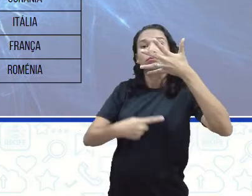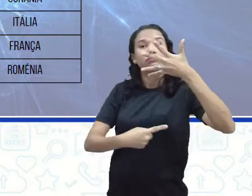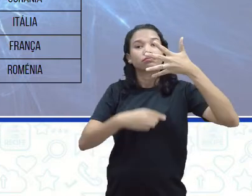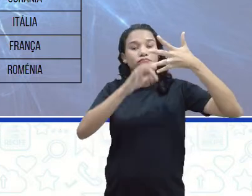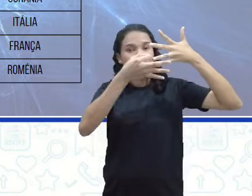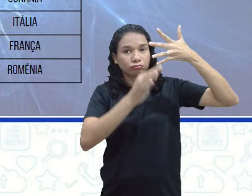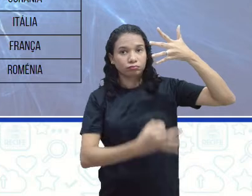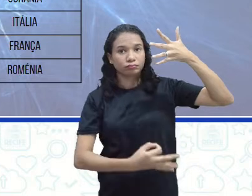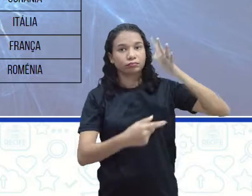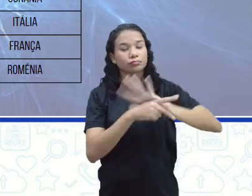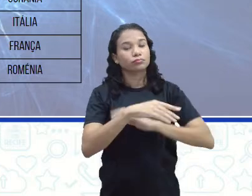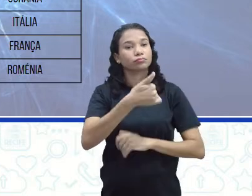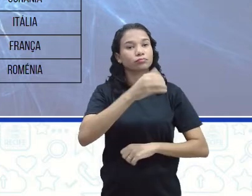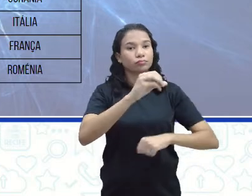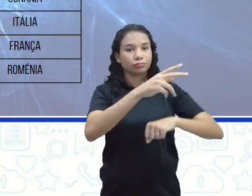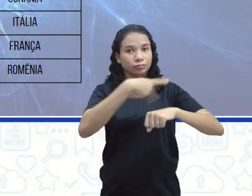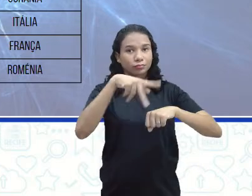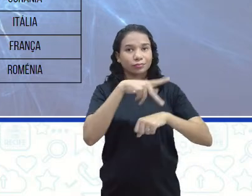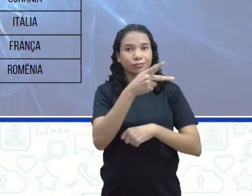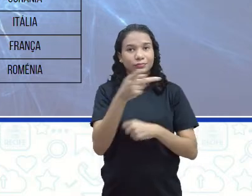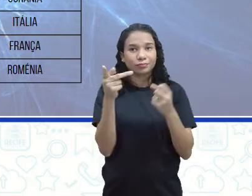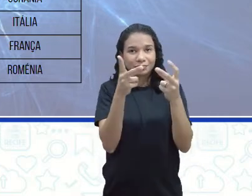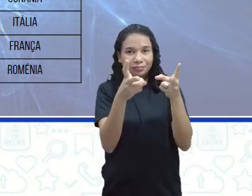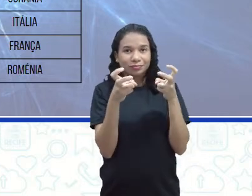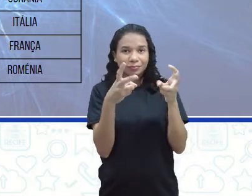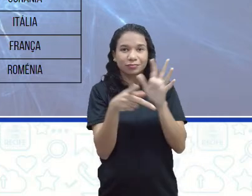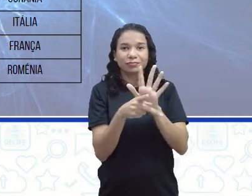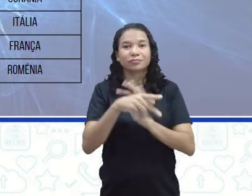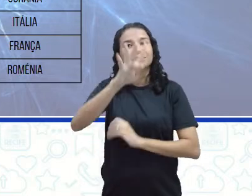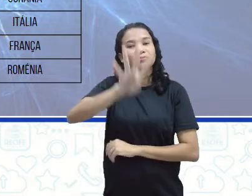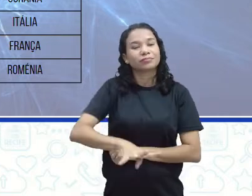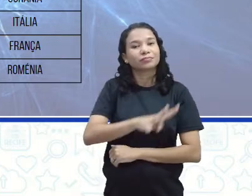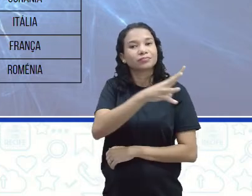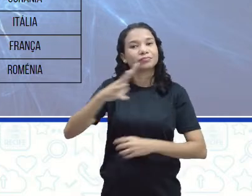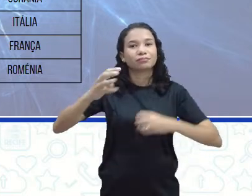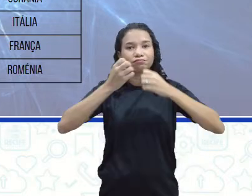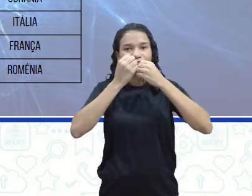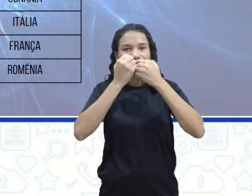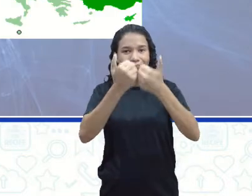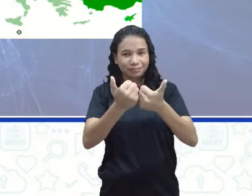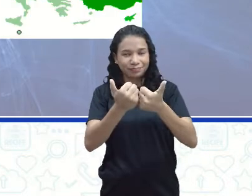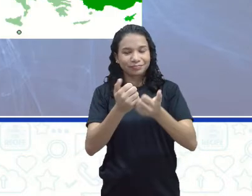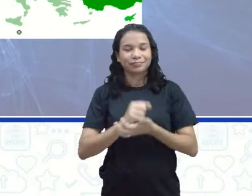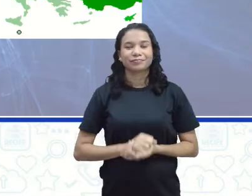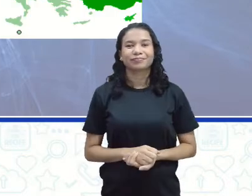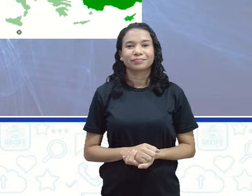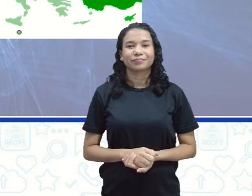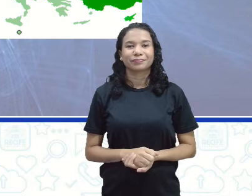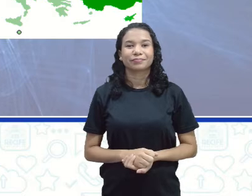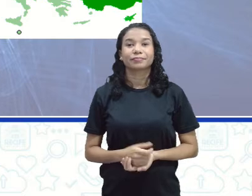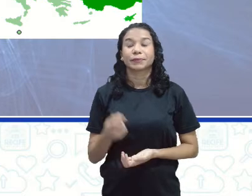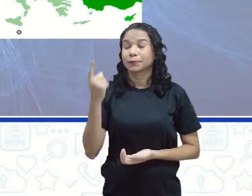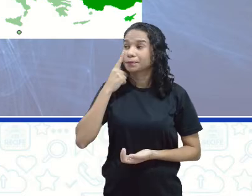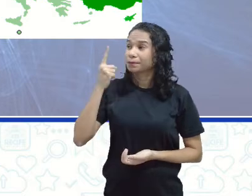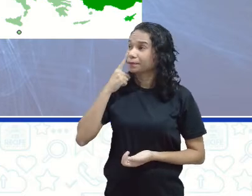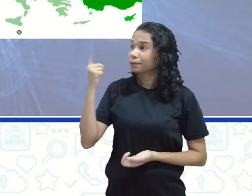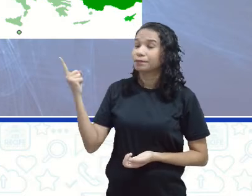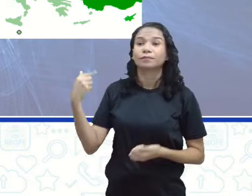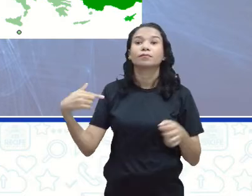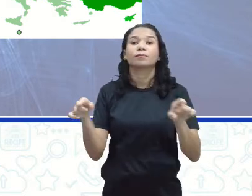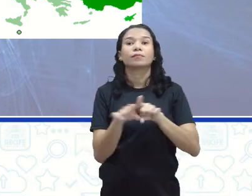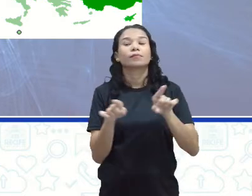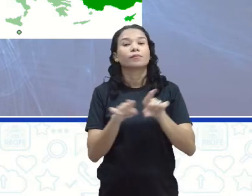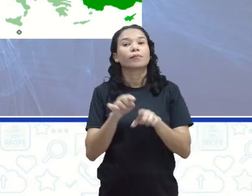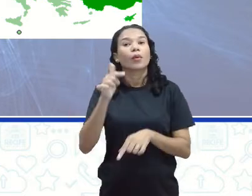assim sucessivamente, como vocês conseguem ver nessa tabela. Beleza, meus alunos? Vamos seguir. Olha,